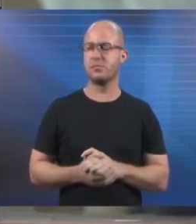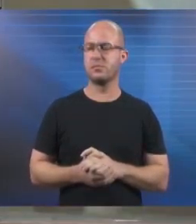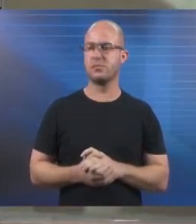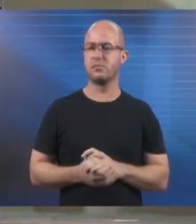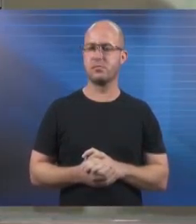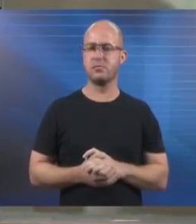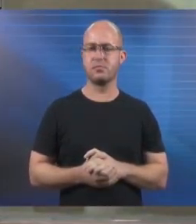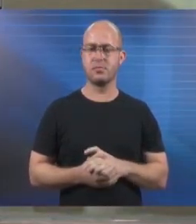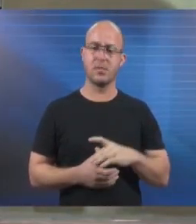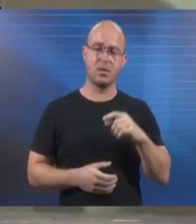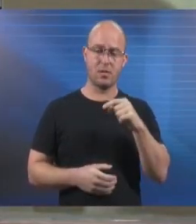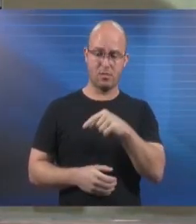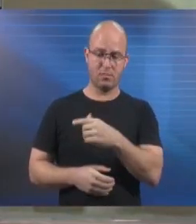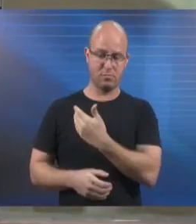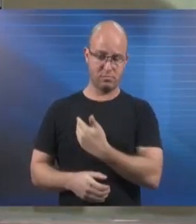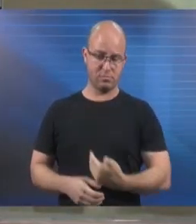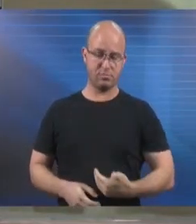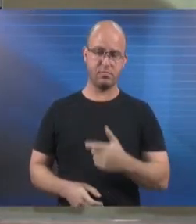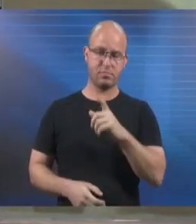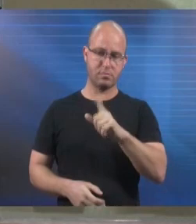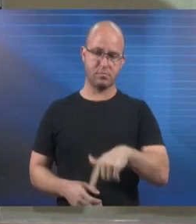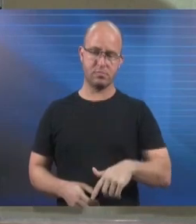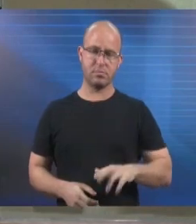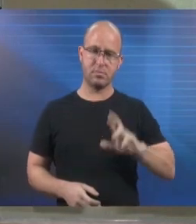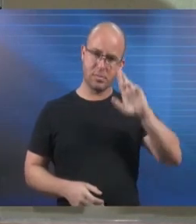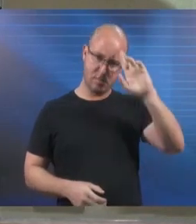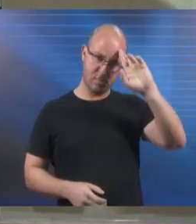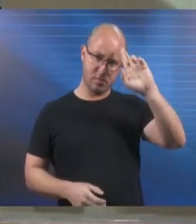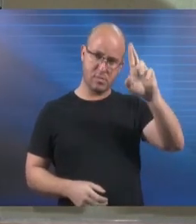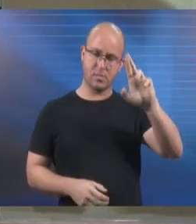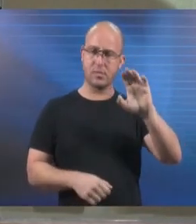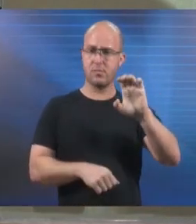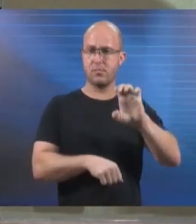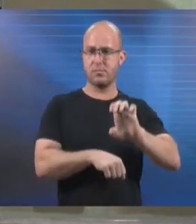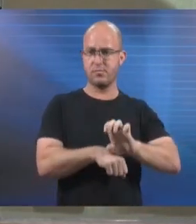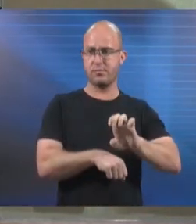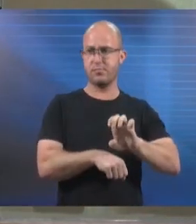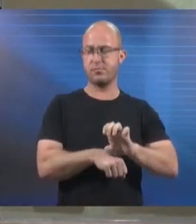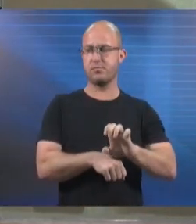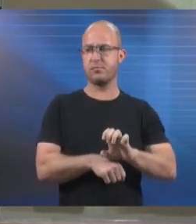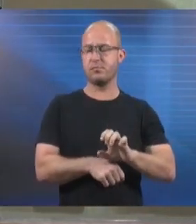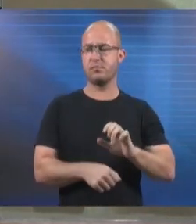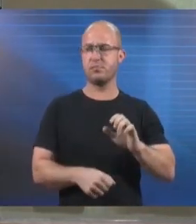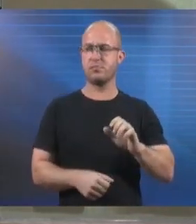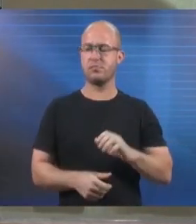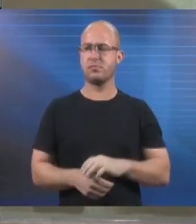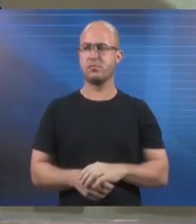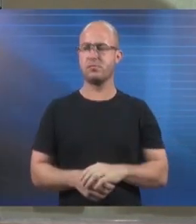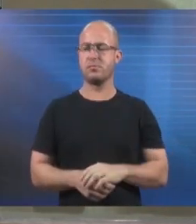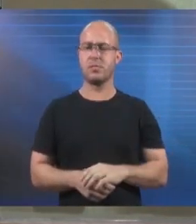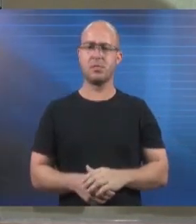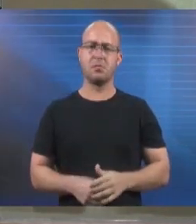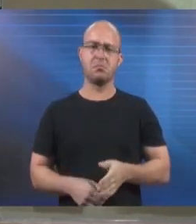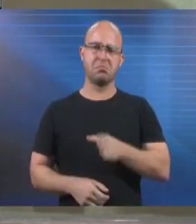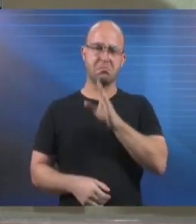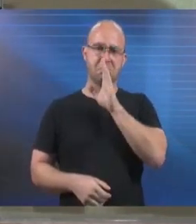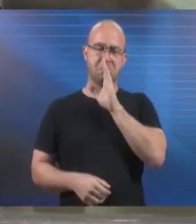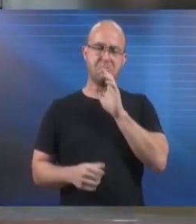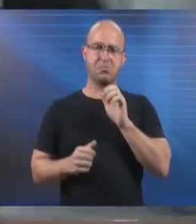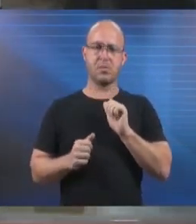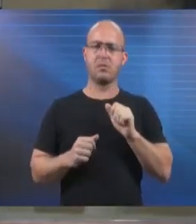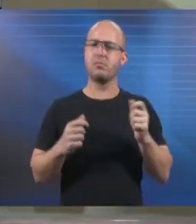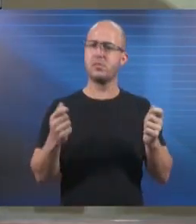né como a Governadora é a maior autoridade desse estado eu acho que ela ficou omissa Ela deveria ter